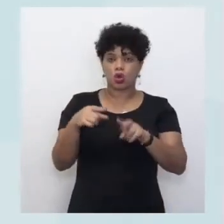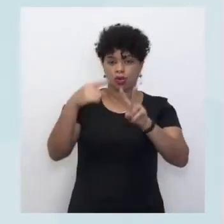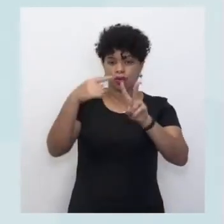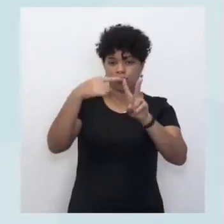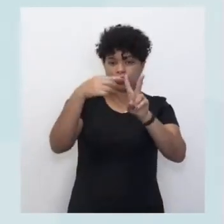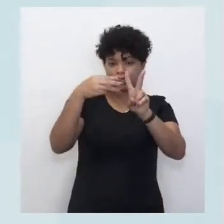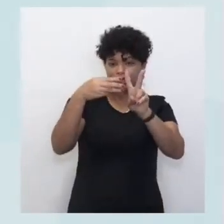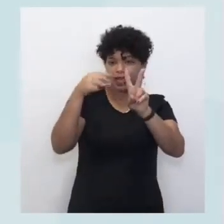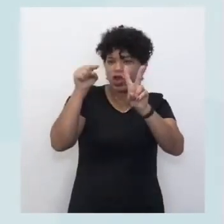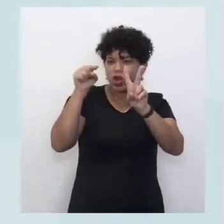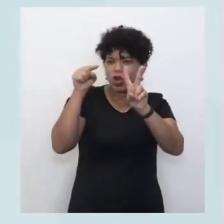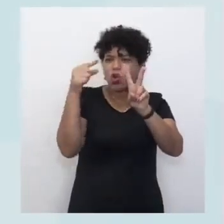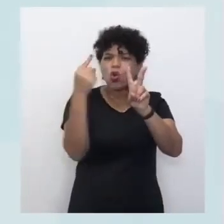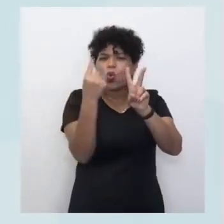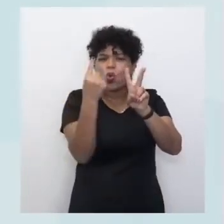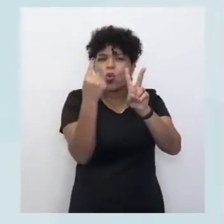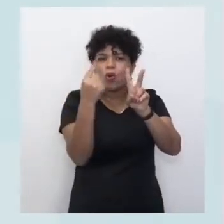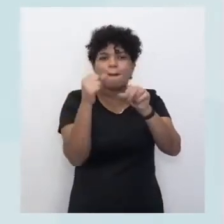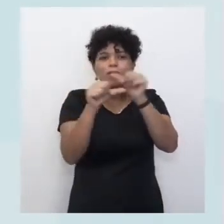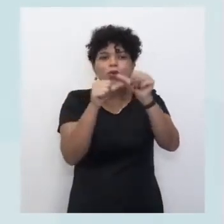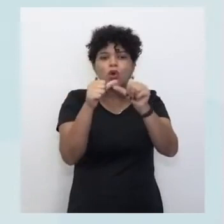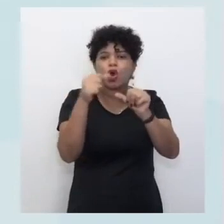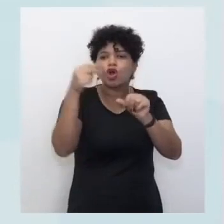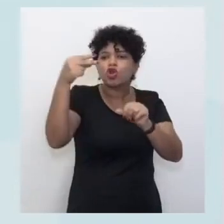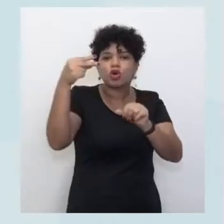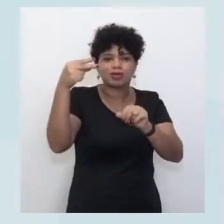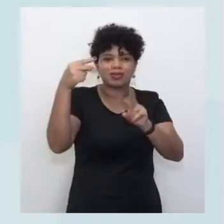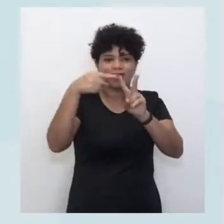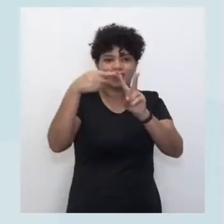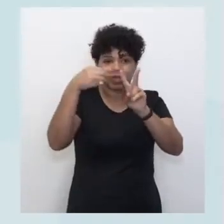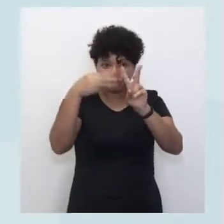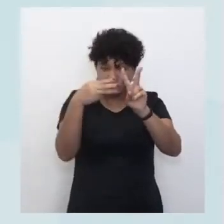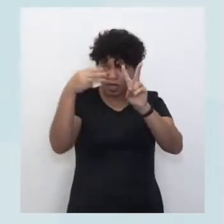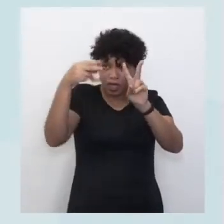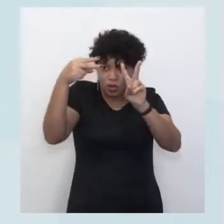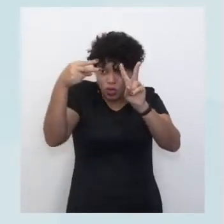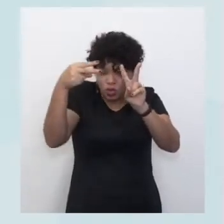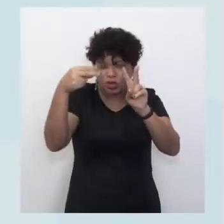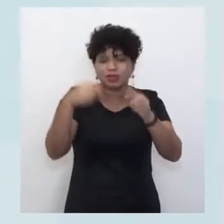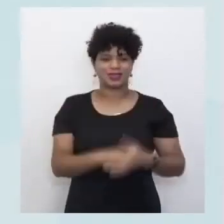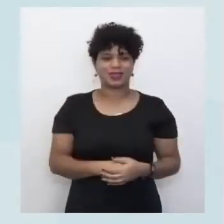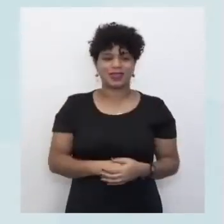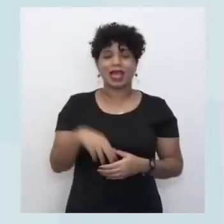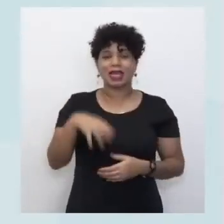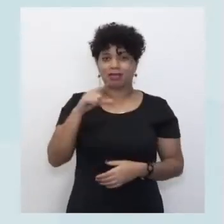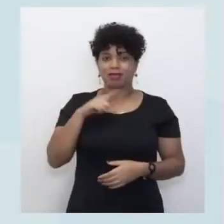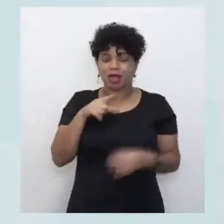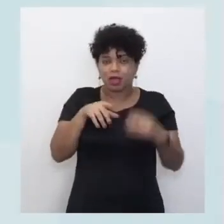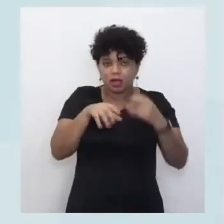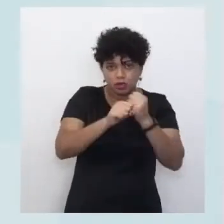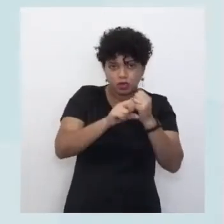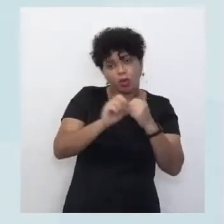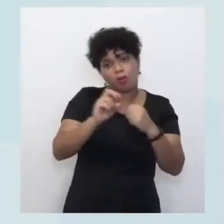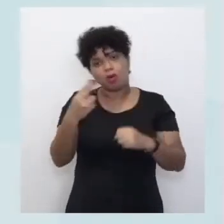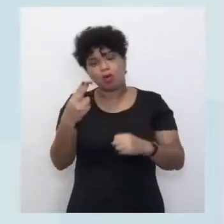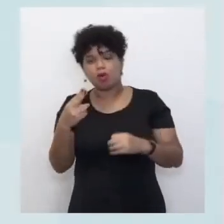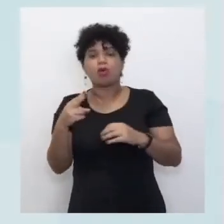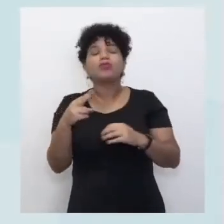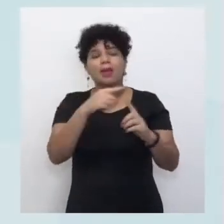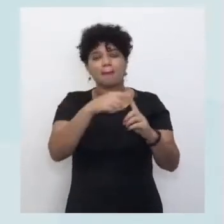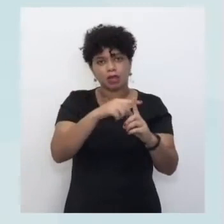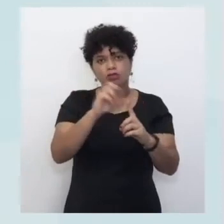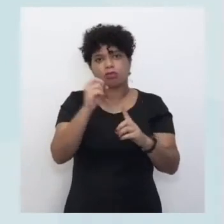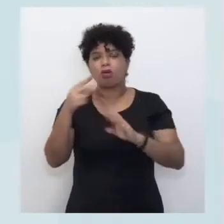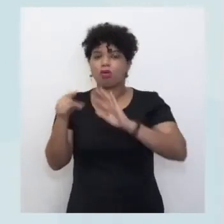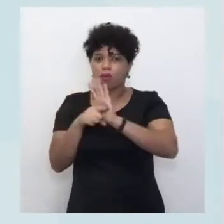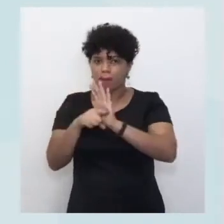passar a ser 2. Então, quando eu tenho soma ou subtração no denominador, eu vou